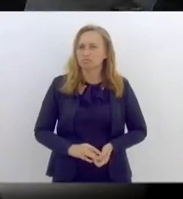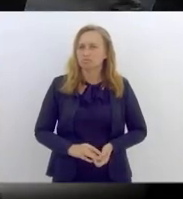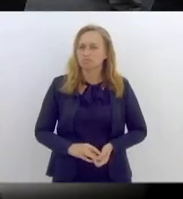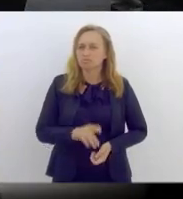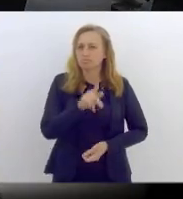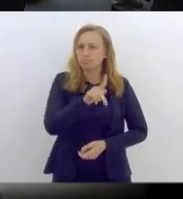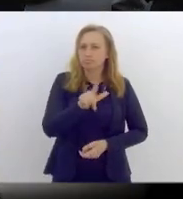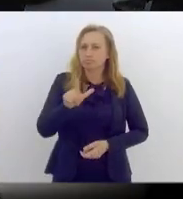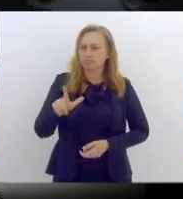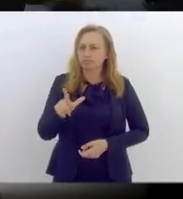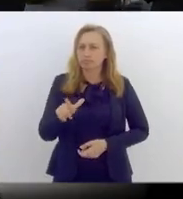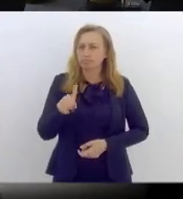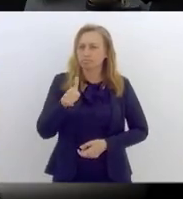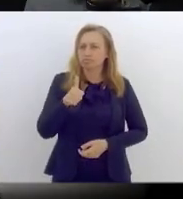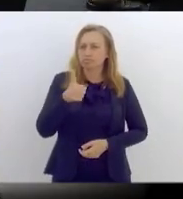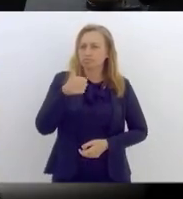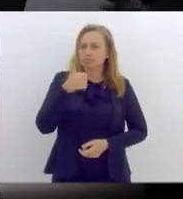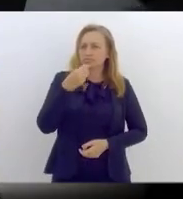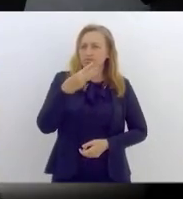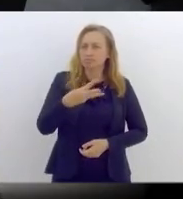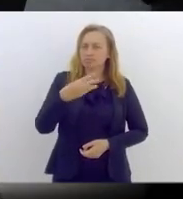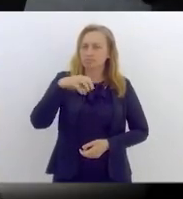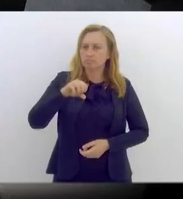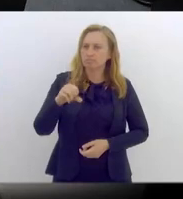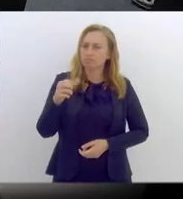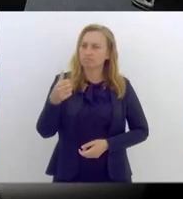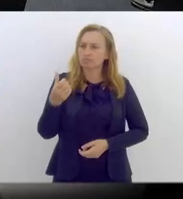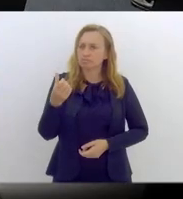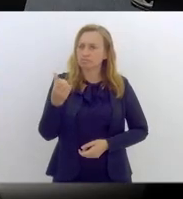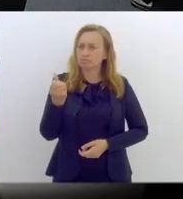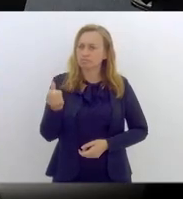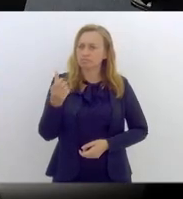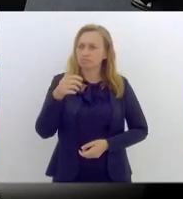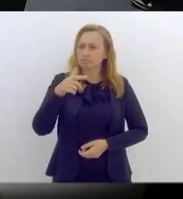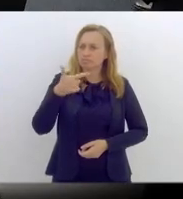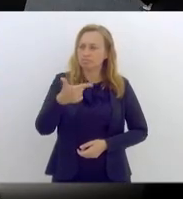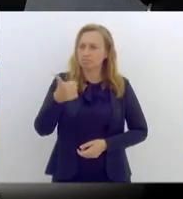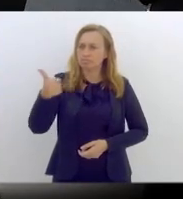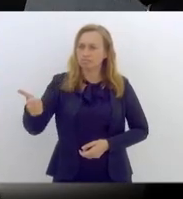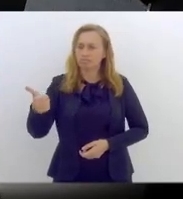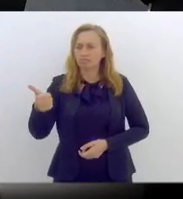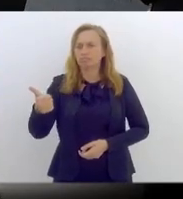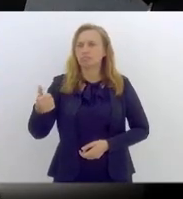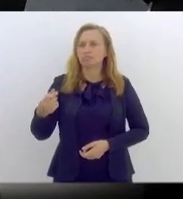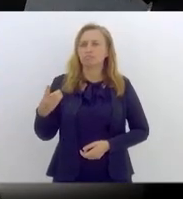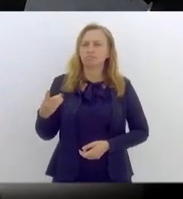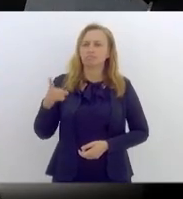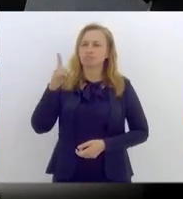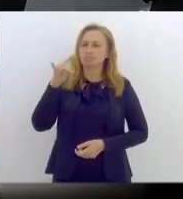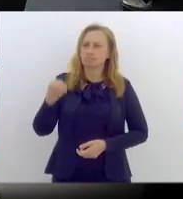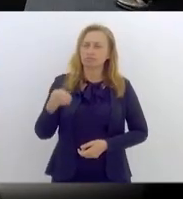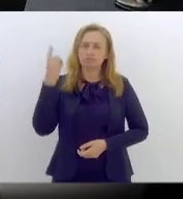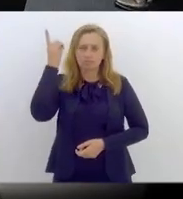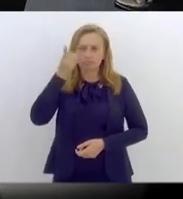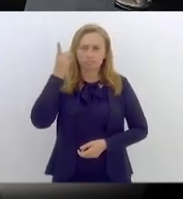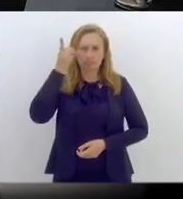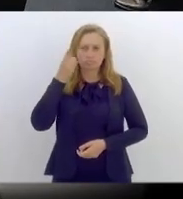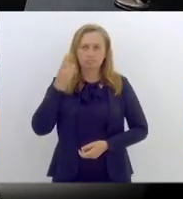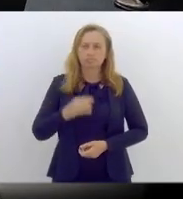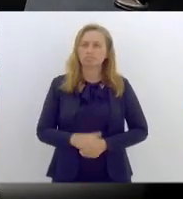pele com a39621 deputado autor Marcelo Dino